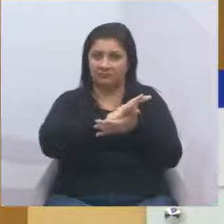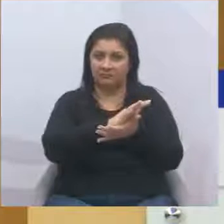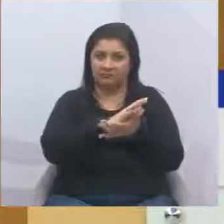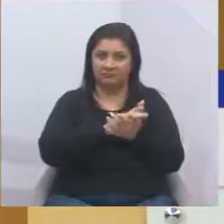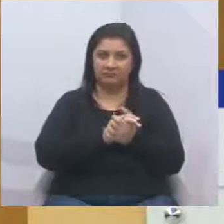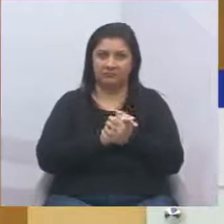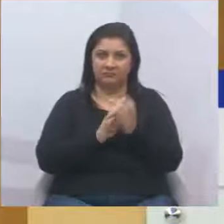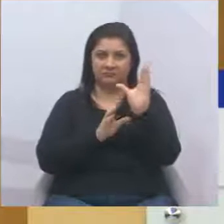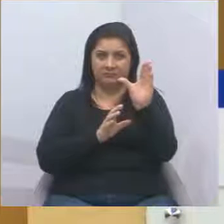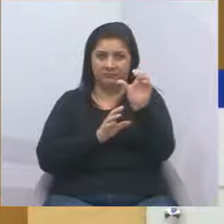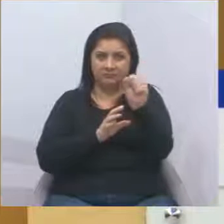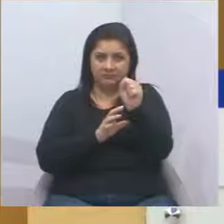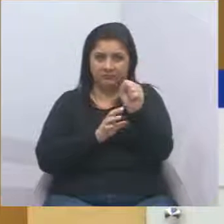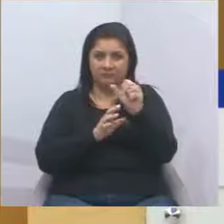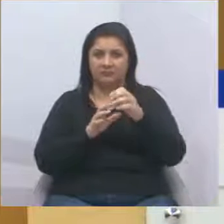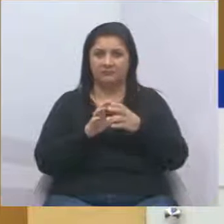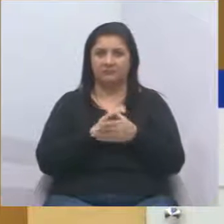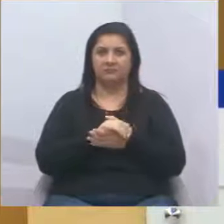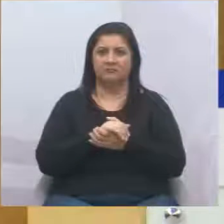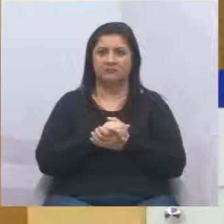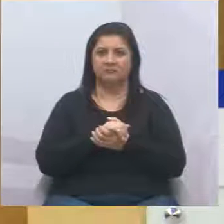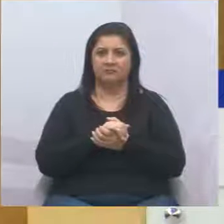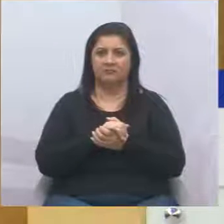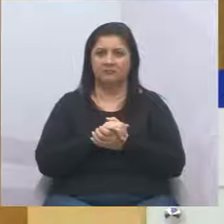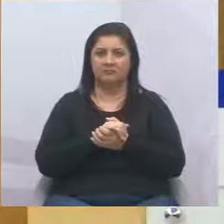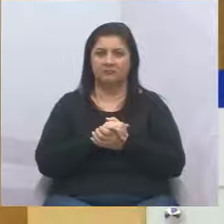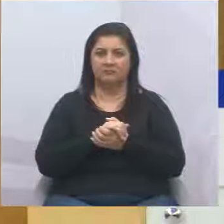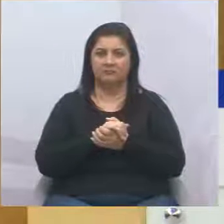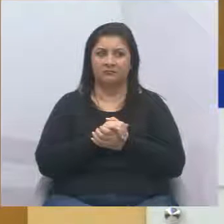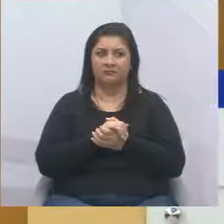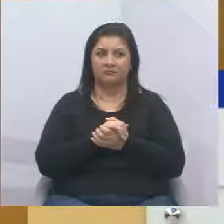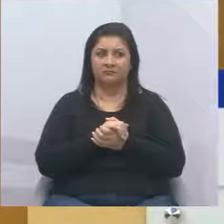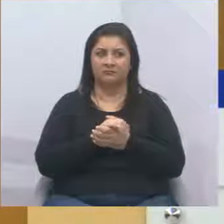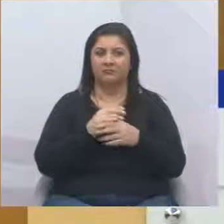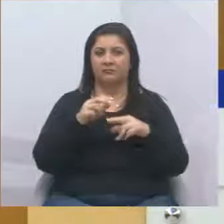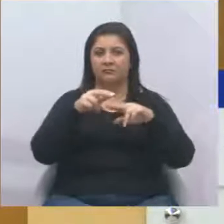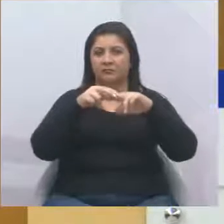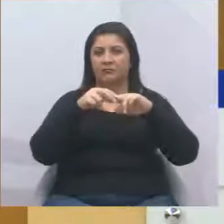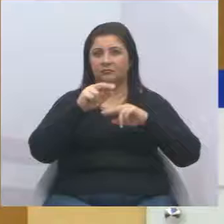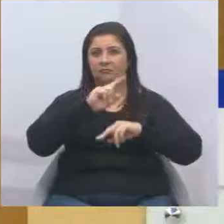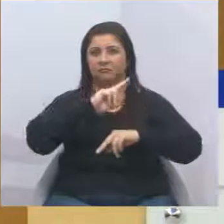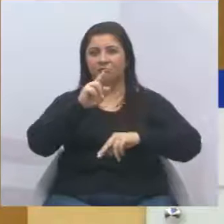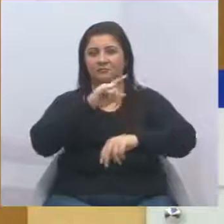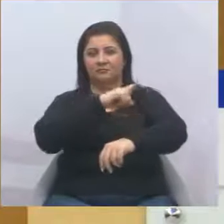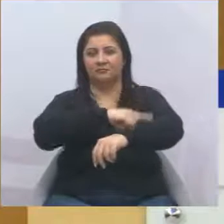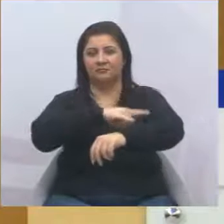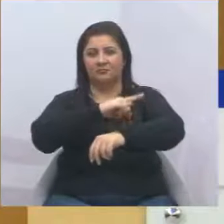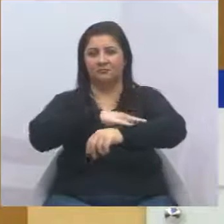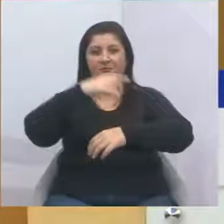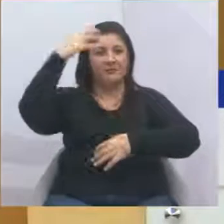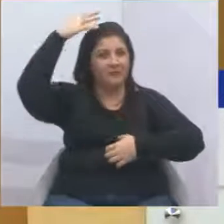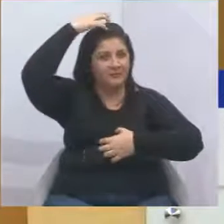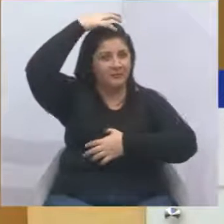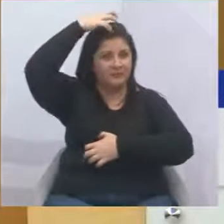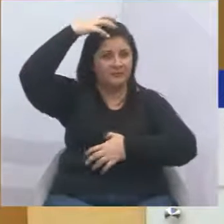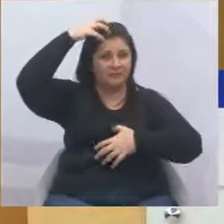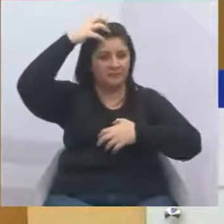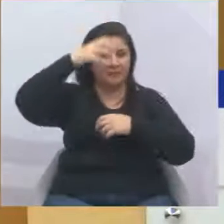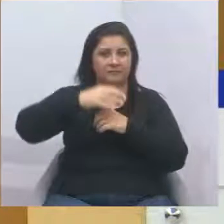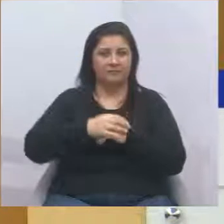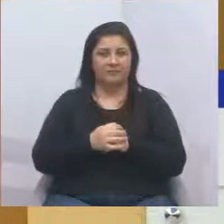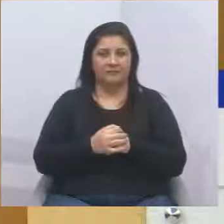capacidade de esguichar o líquido. Chama-se por isso xixi de macaco. A seiva procura